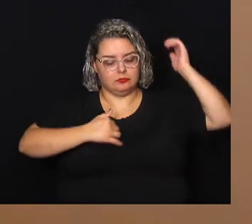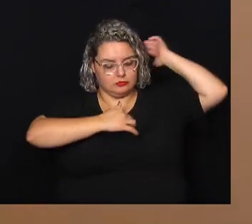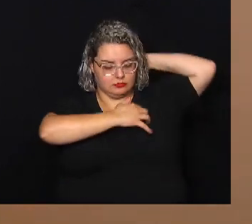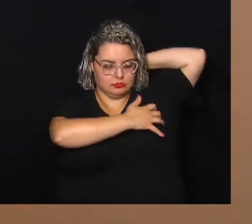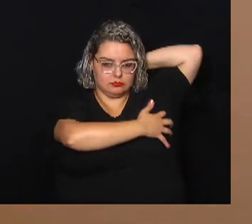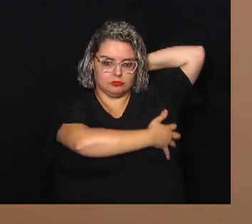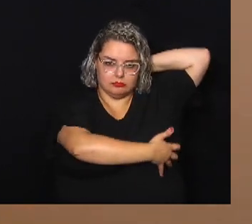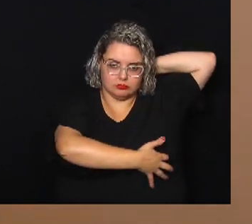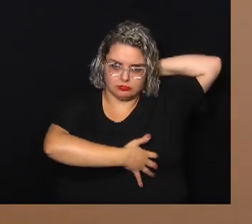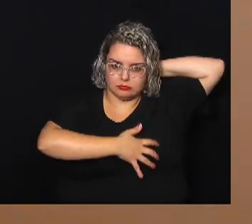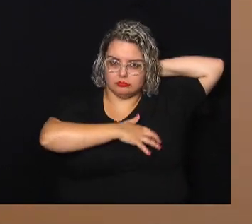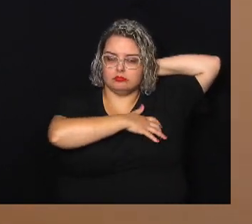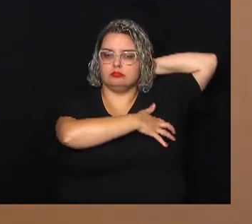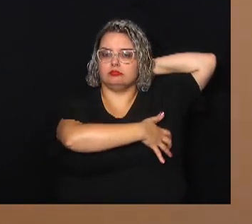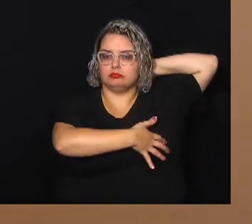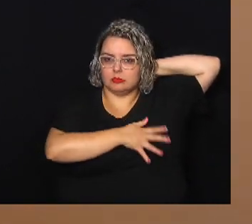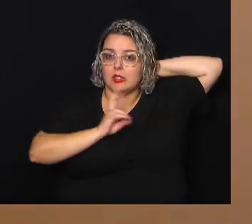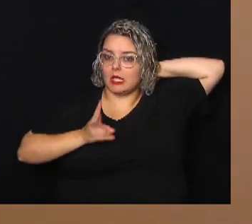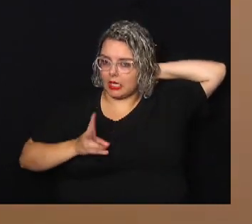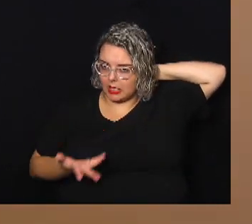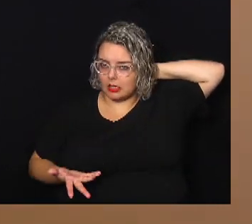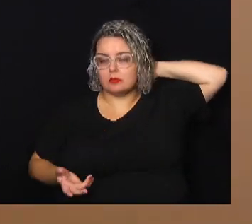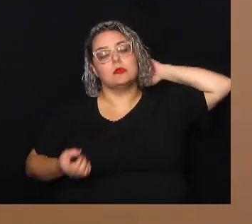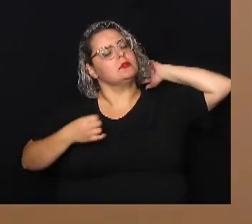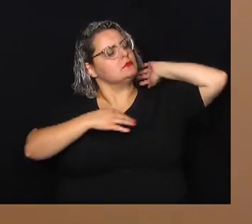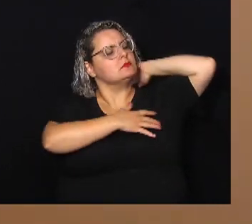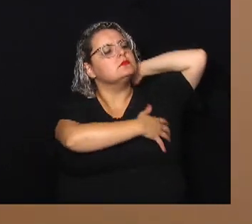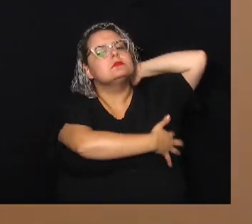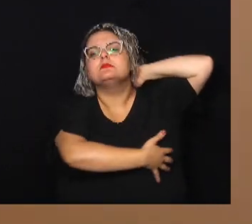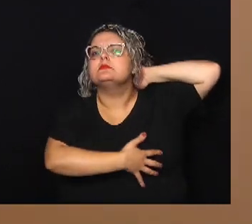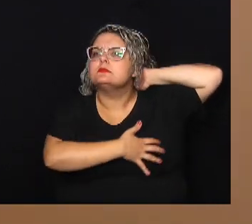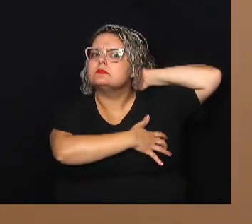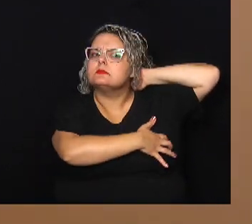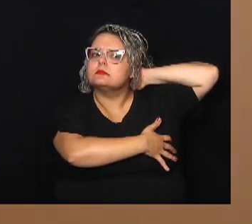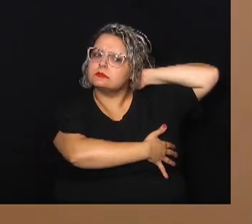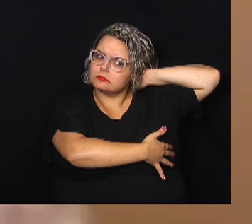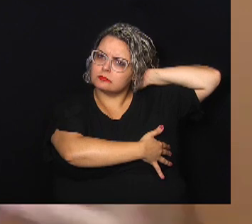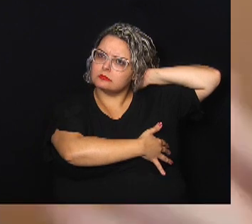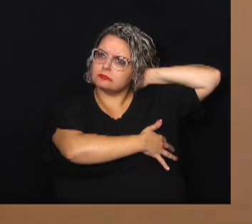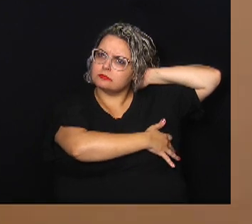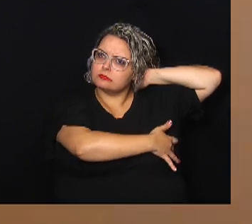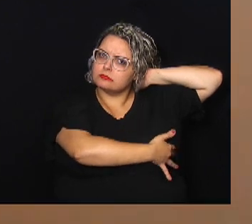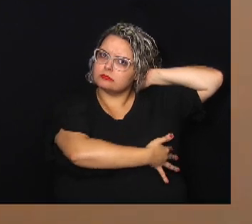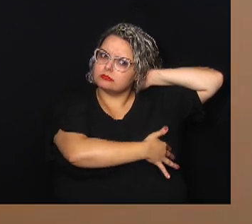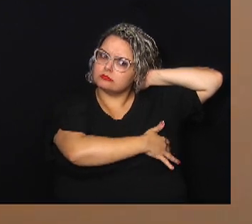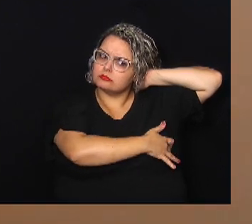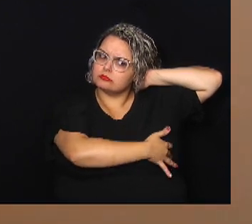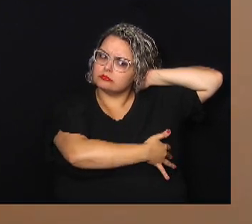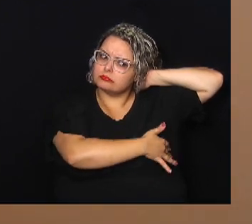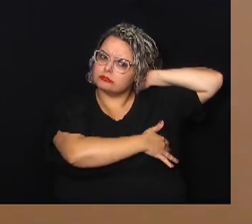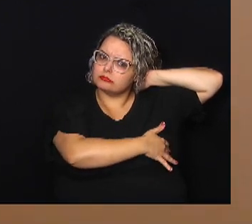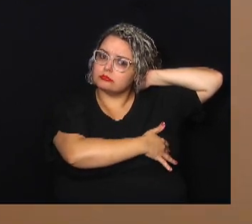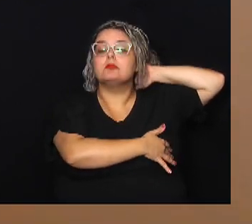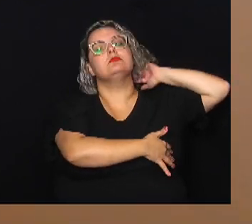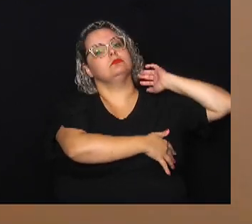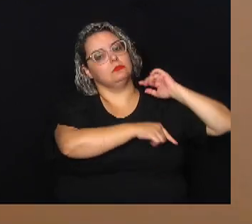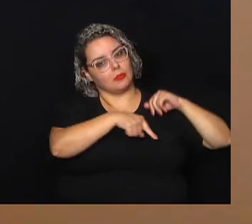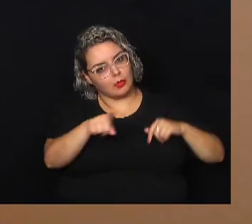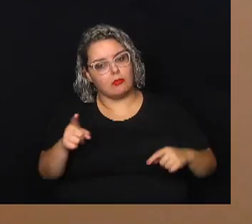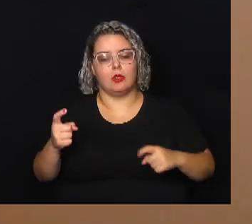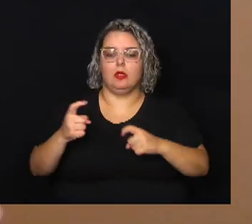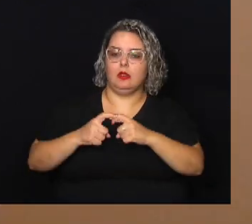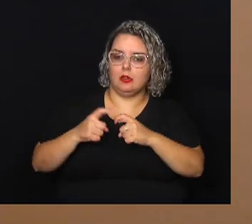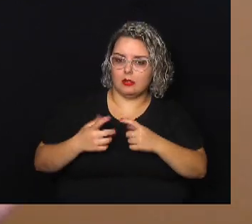da mama. Em caso de você notar algum nódulo na mama, tem que procurar o médico. Se você notar